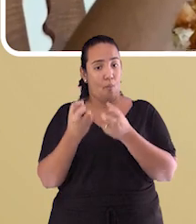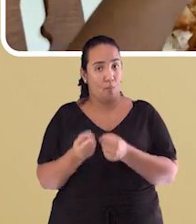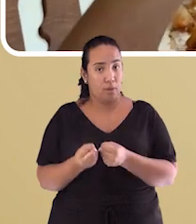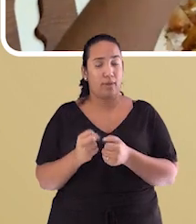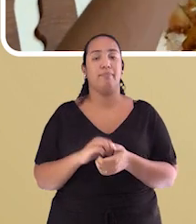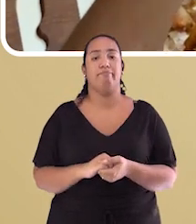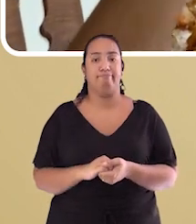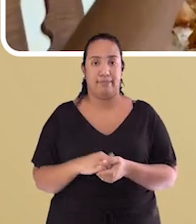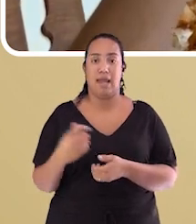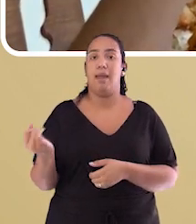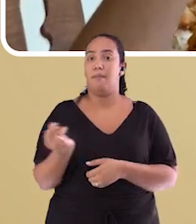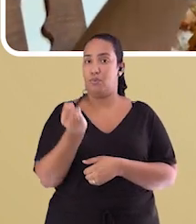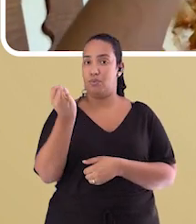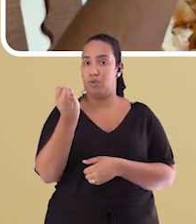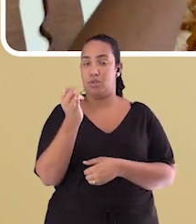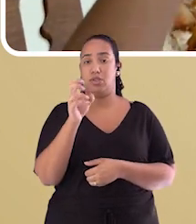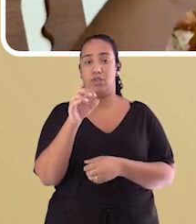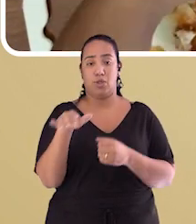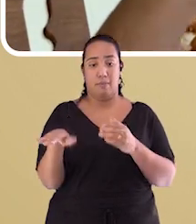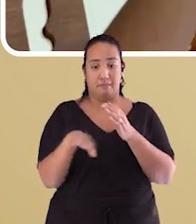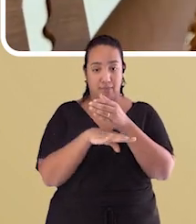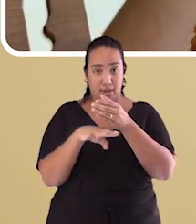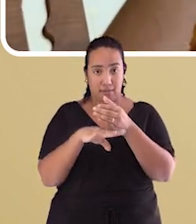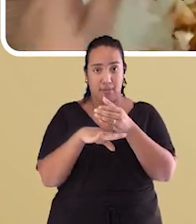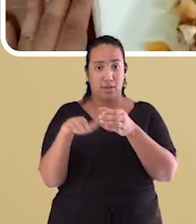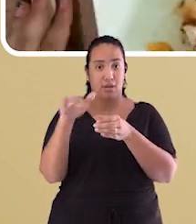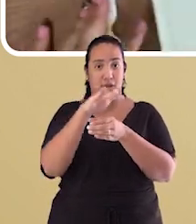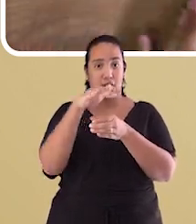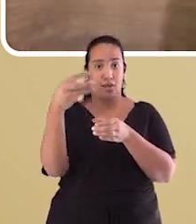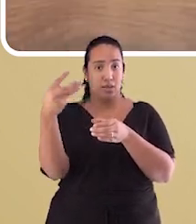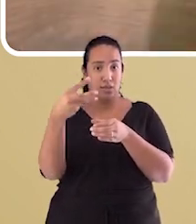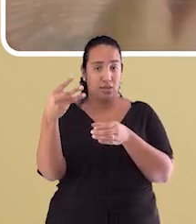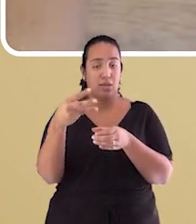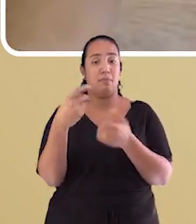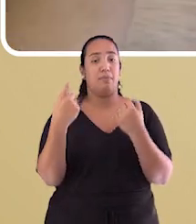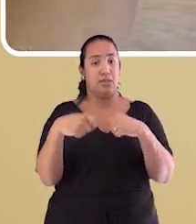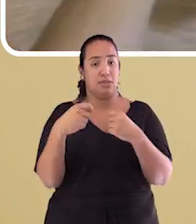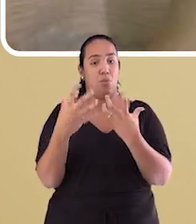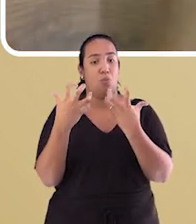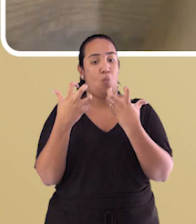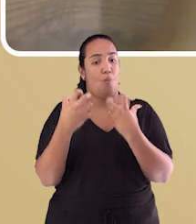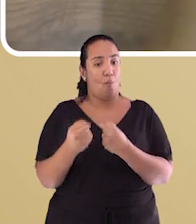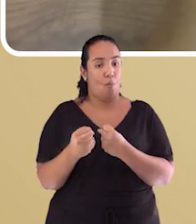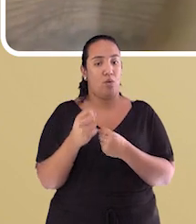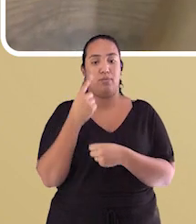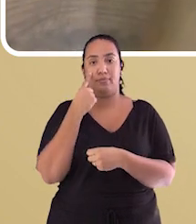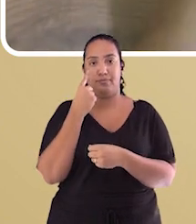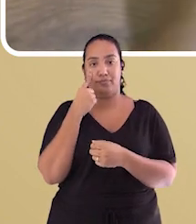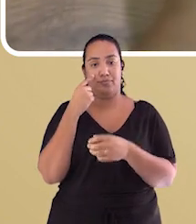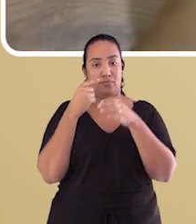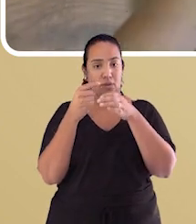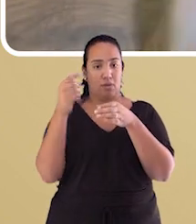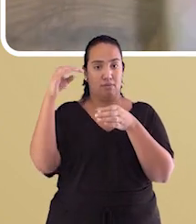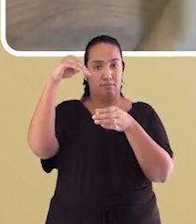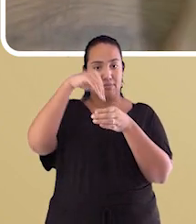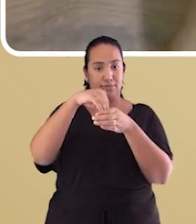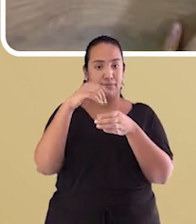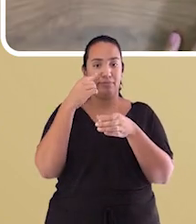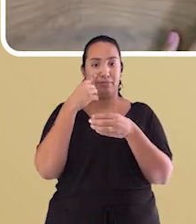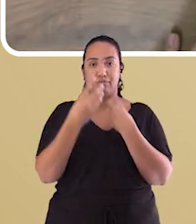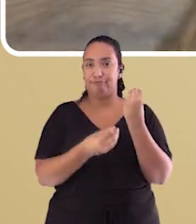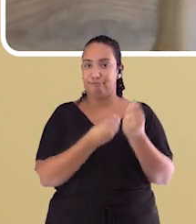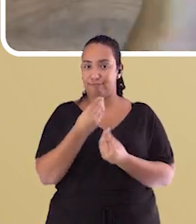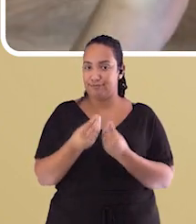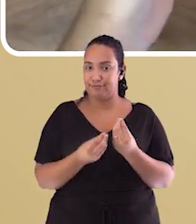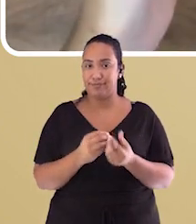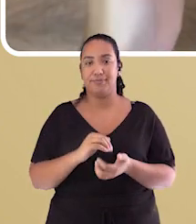sempre a primeira e a última camada sejam de matéria orgânica seca. E aí encaixei a nossa peneirinha em cima, né? E ficou